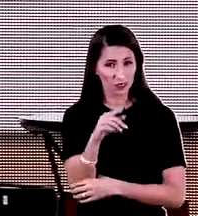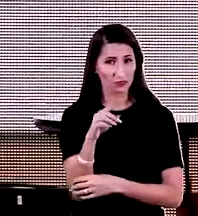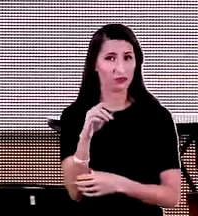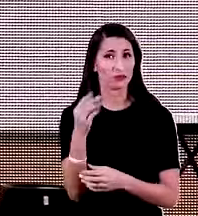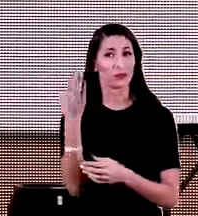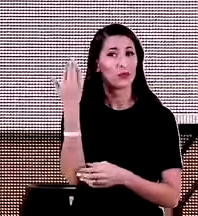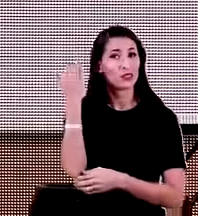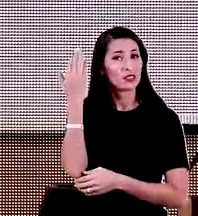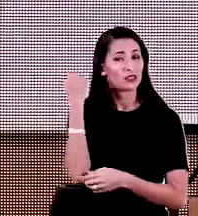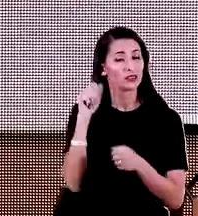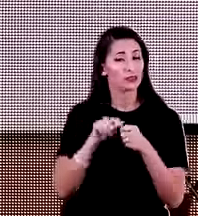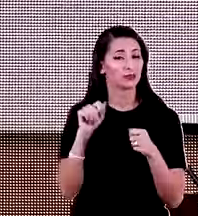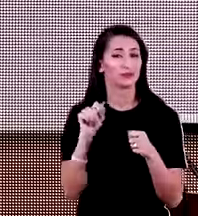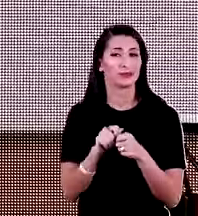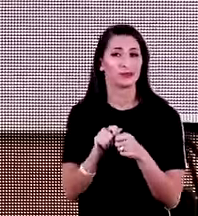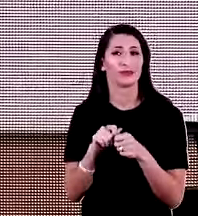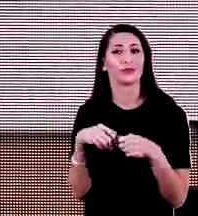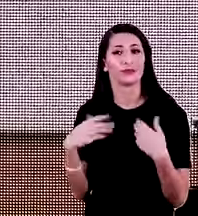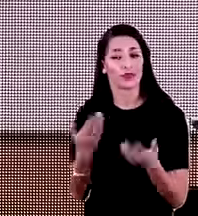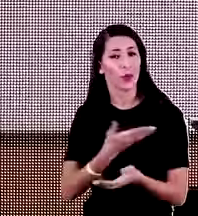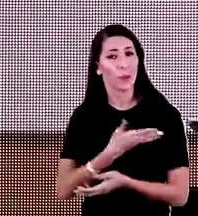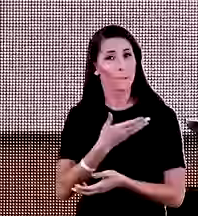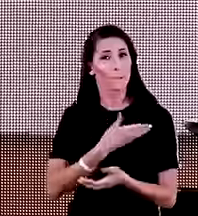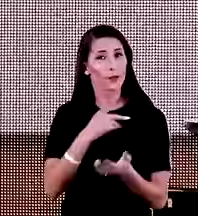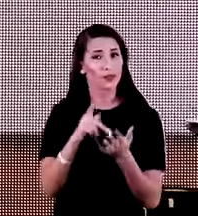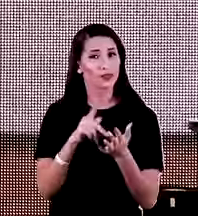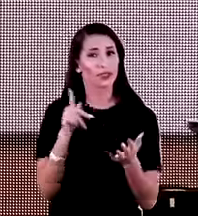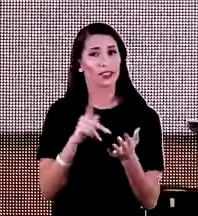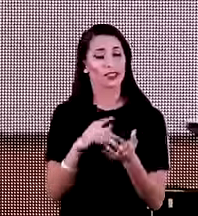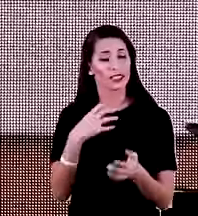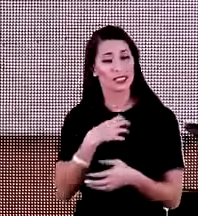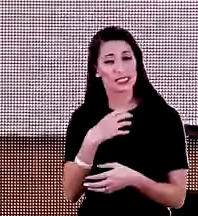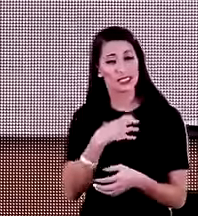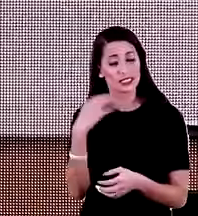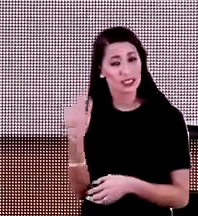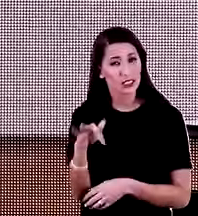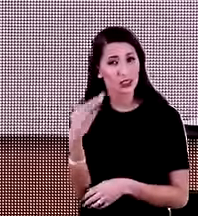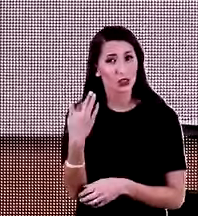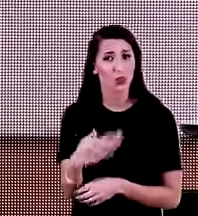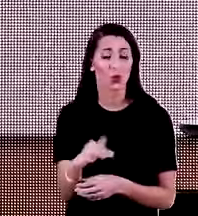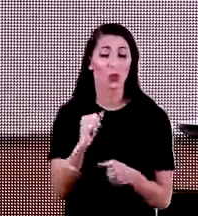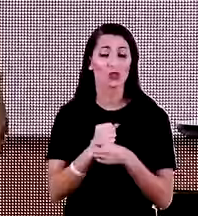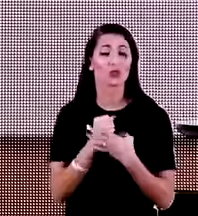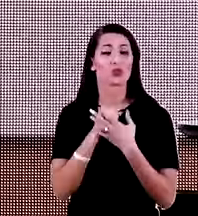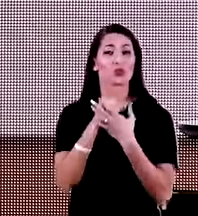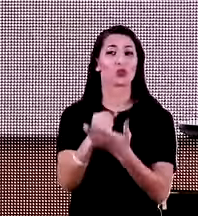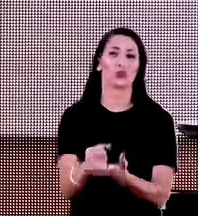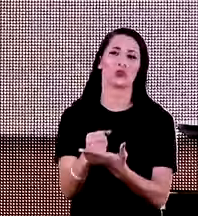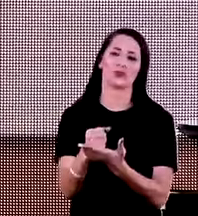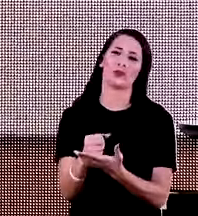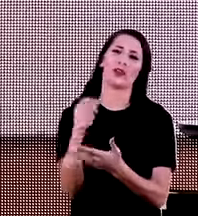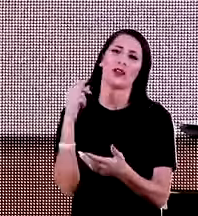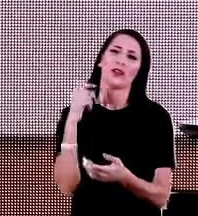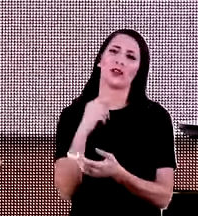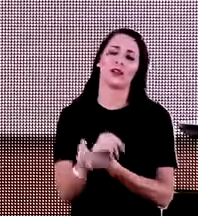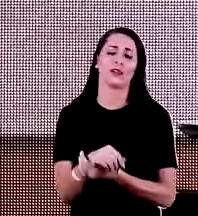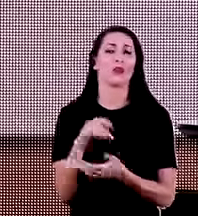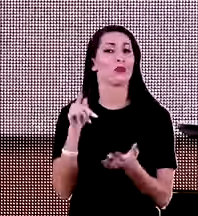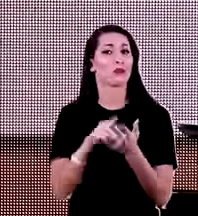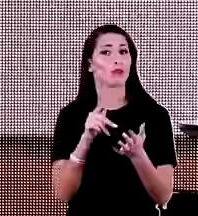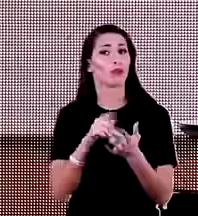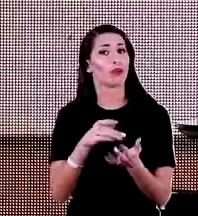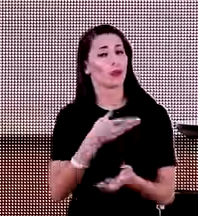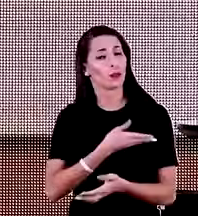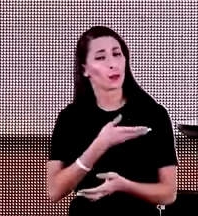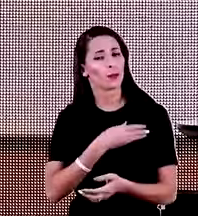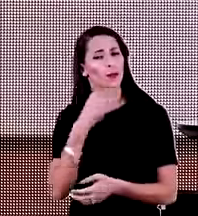chora com a gente, sente a nossa dor, se compadece. O verdadeiro amigo pode ver a gente no pior momento da vida, pode ou não